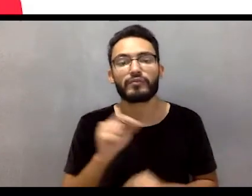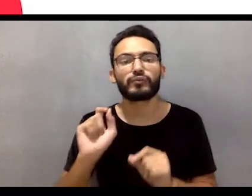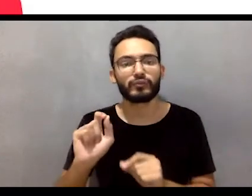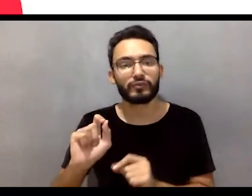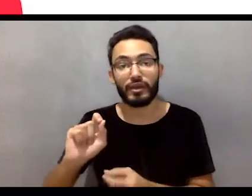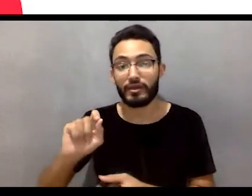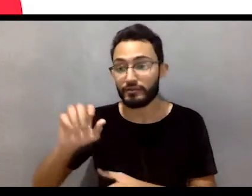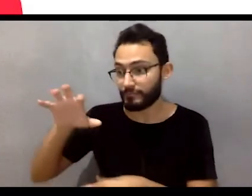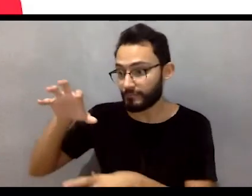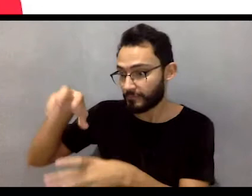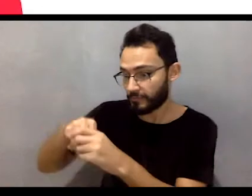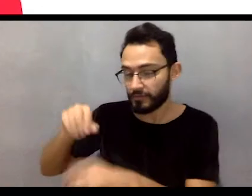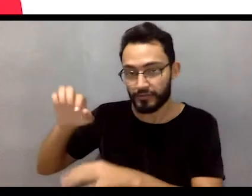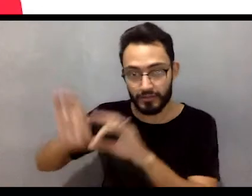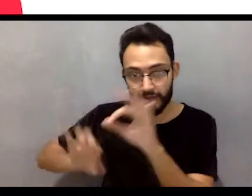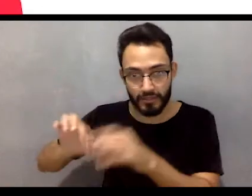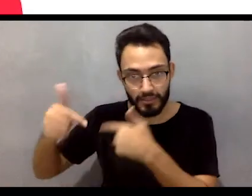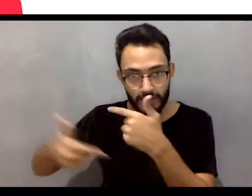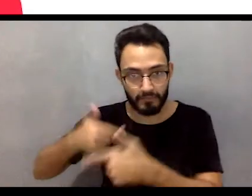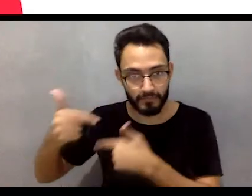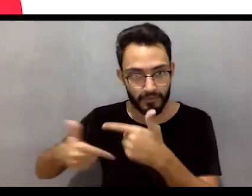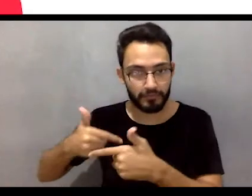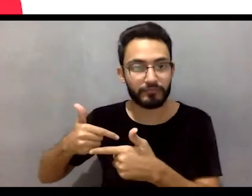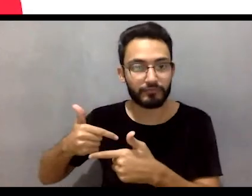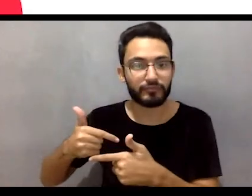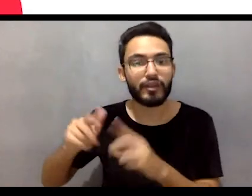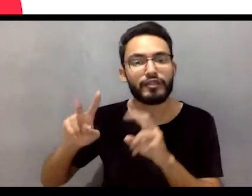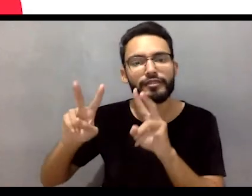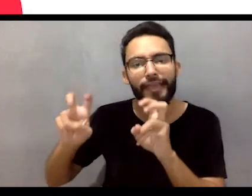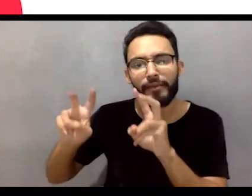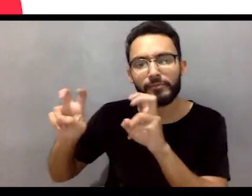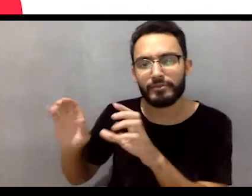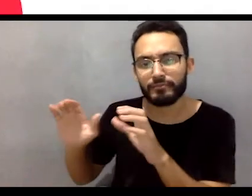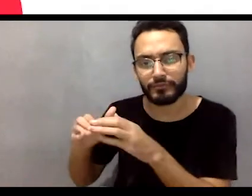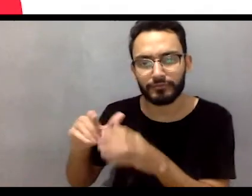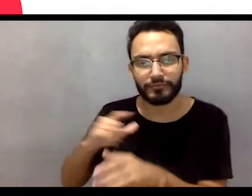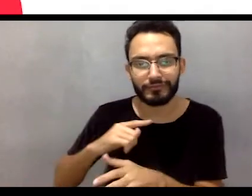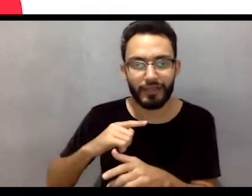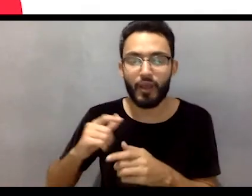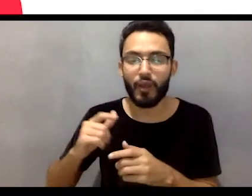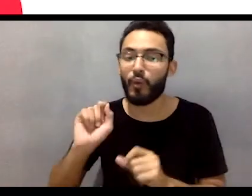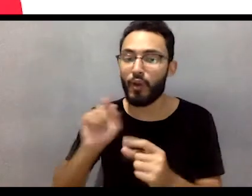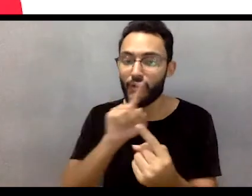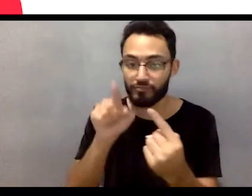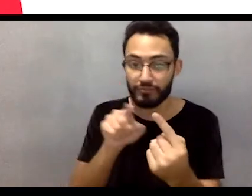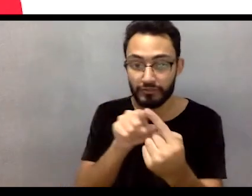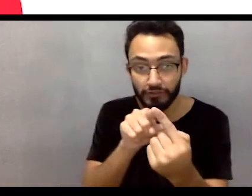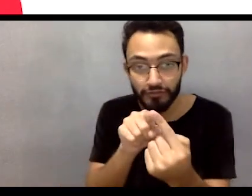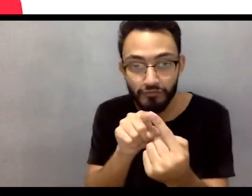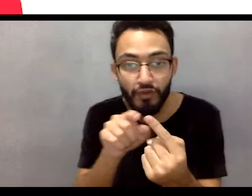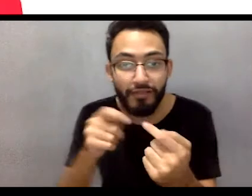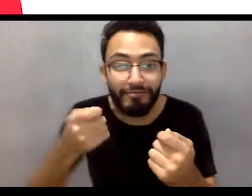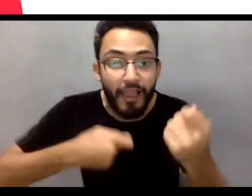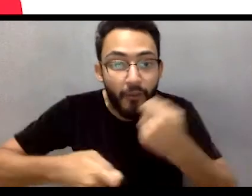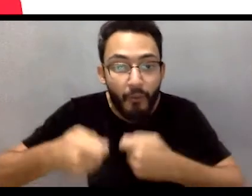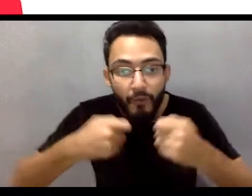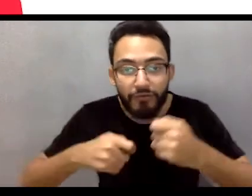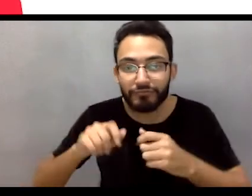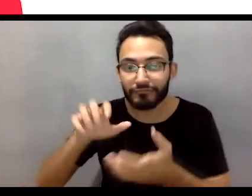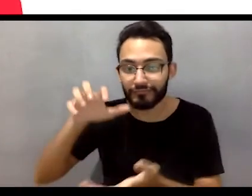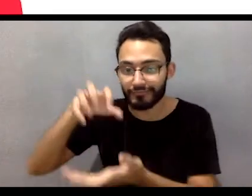de acordo com os objetivos de negócio do cliente. Lembra